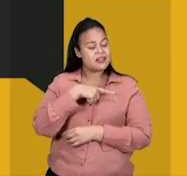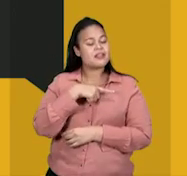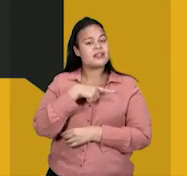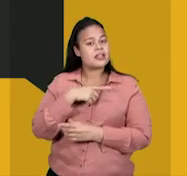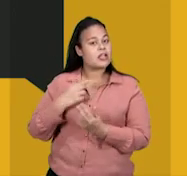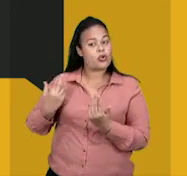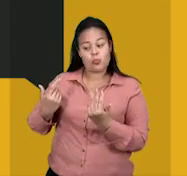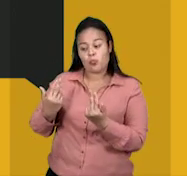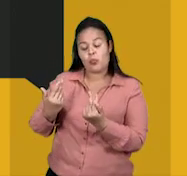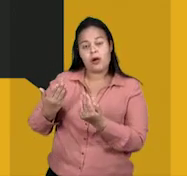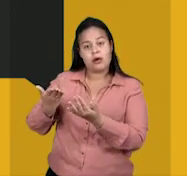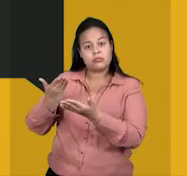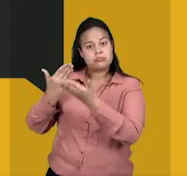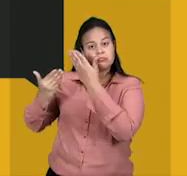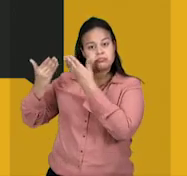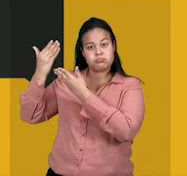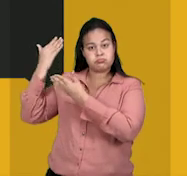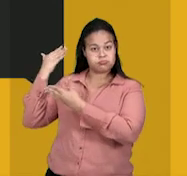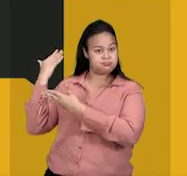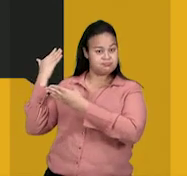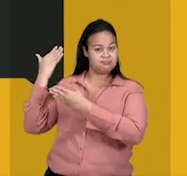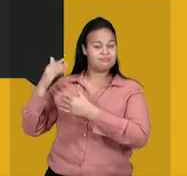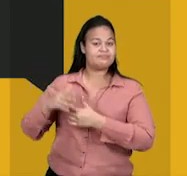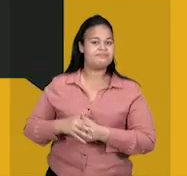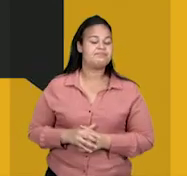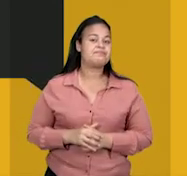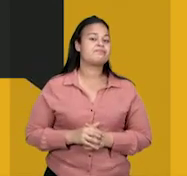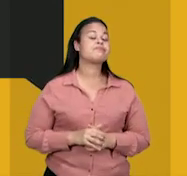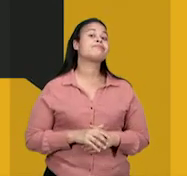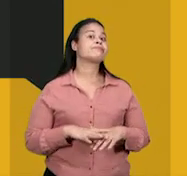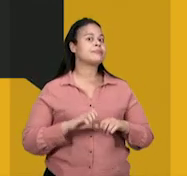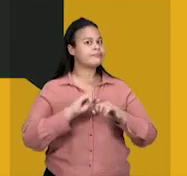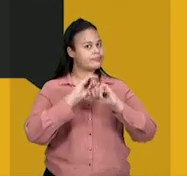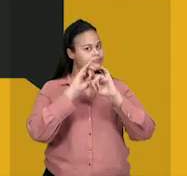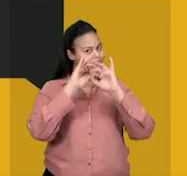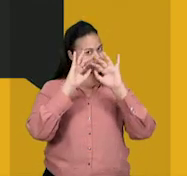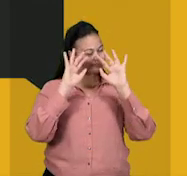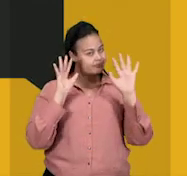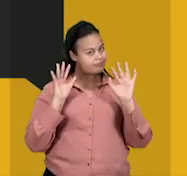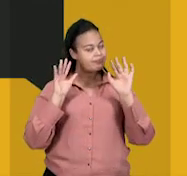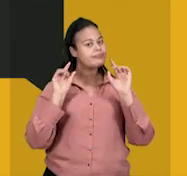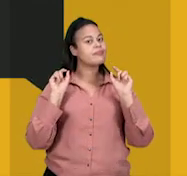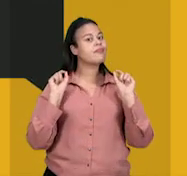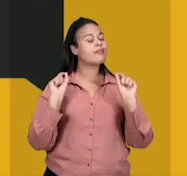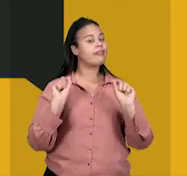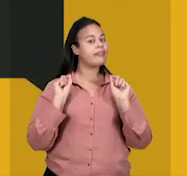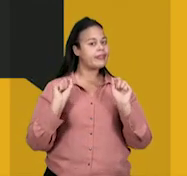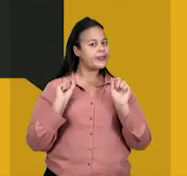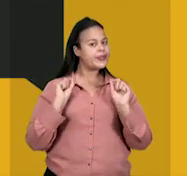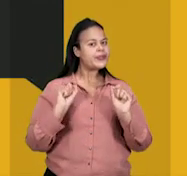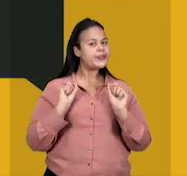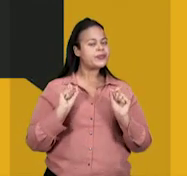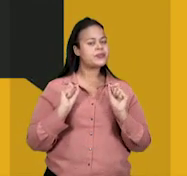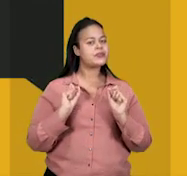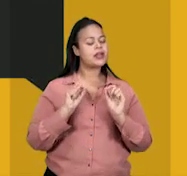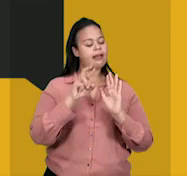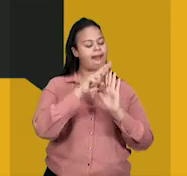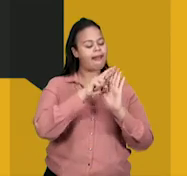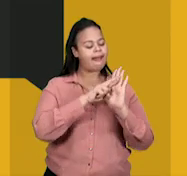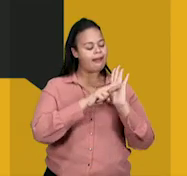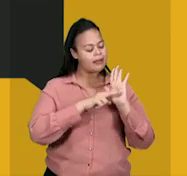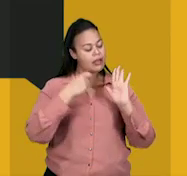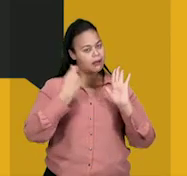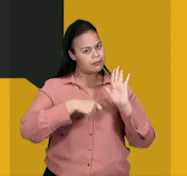na antiguidade, a partir, obviamente, de um certo número de regras,